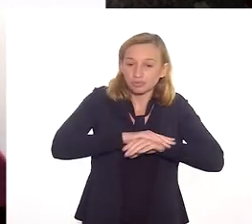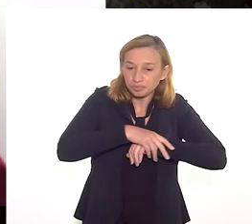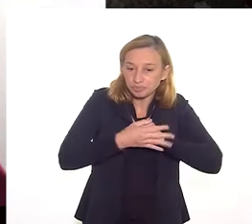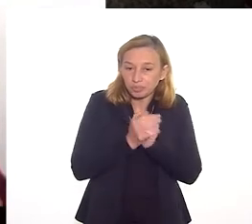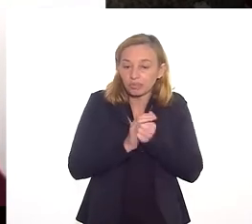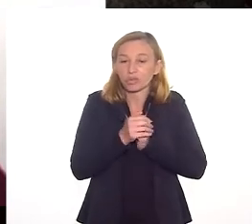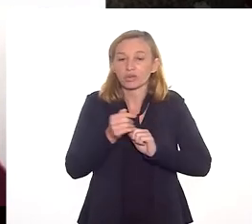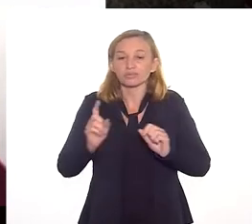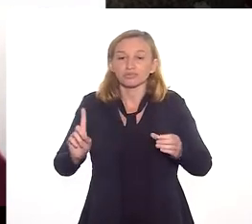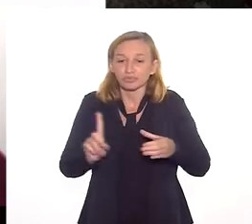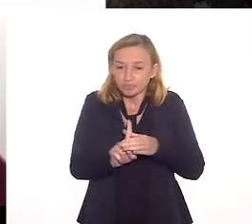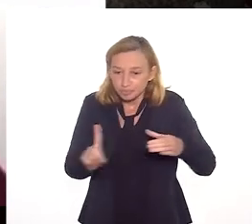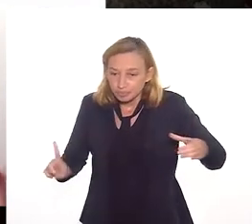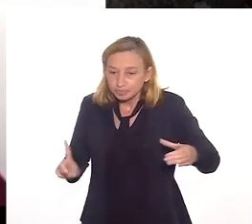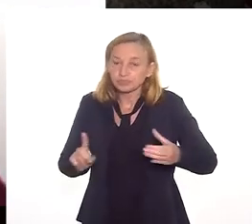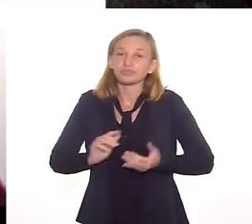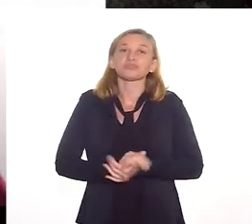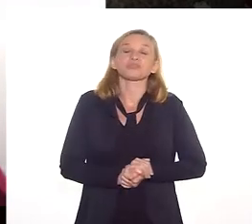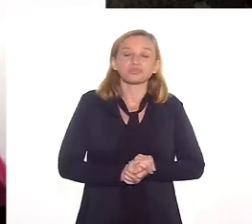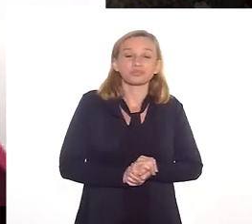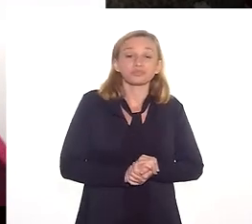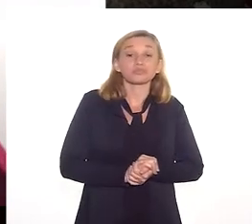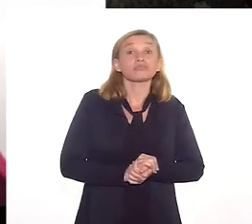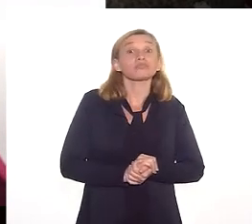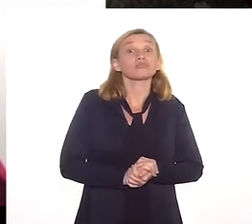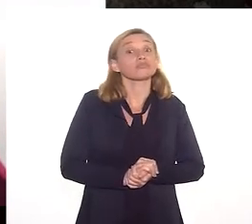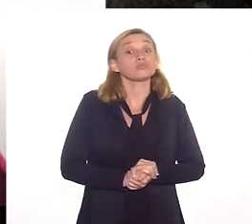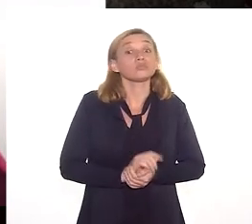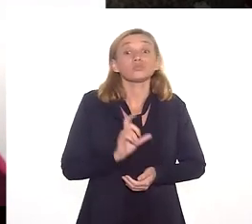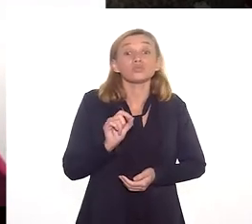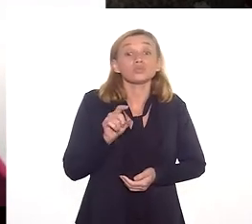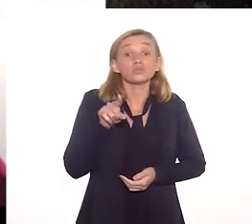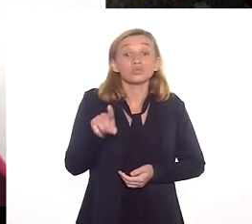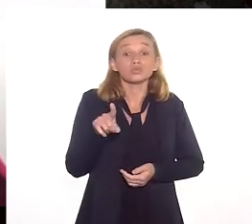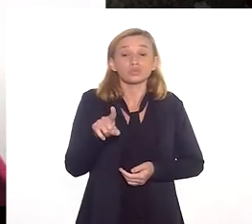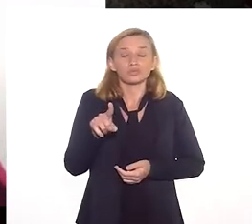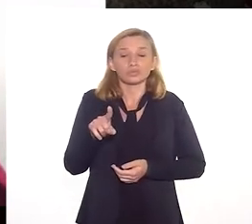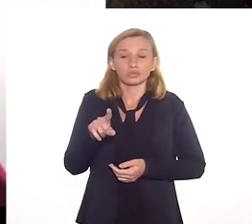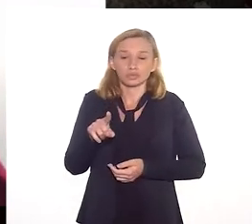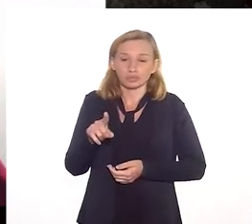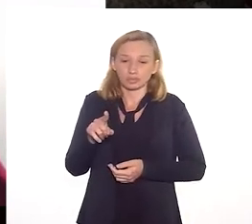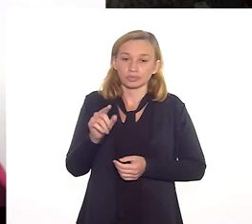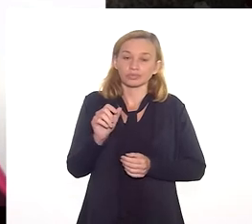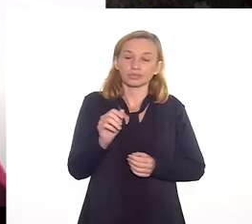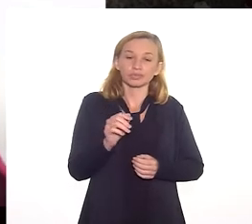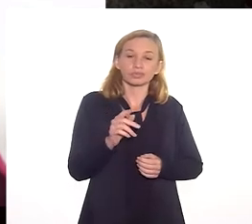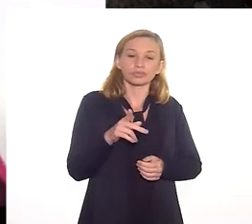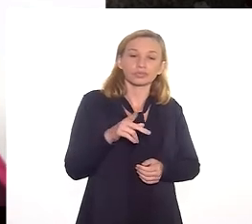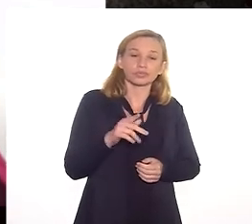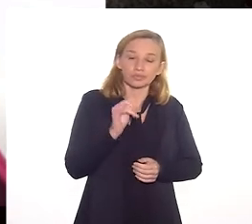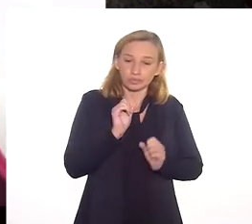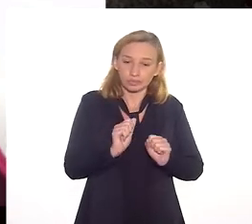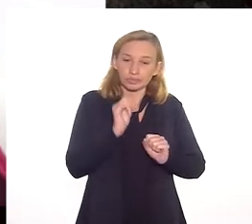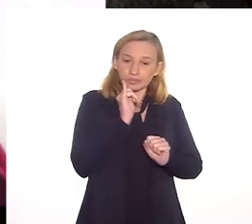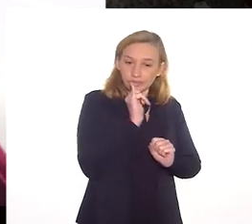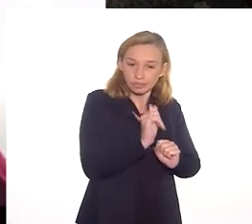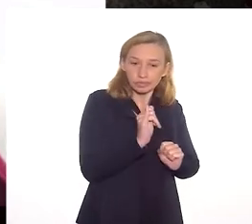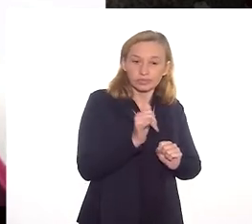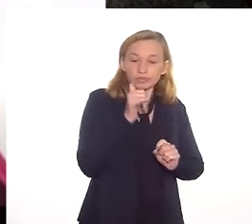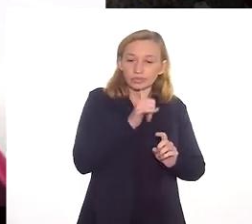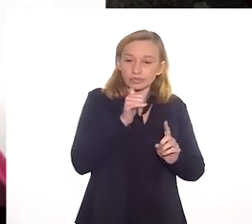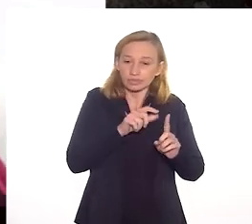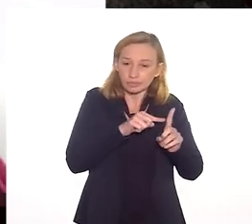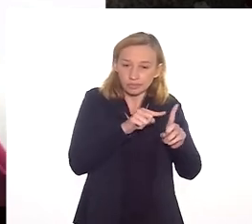evitar aglomeração, distanciamento social. Mas o que você recomenda para quem está grávida ou quem